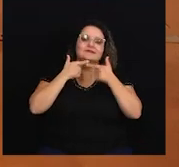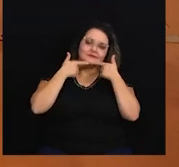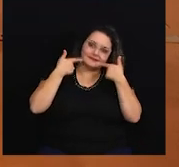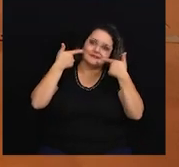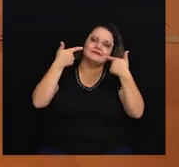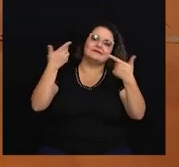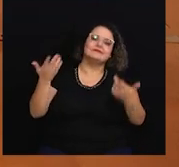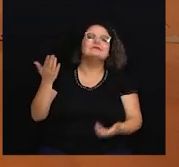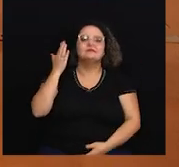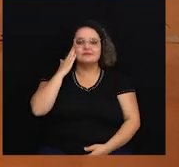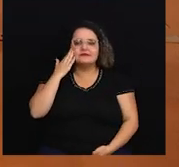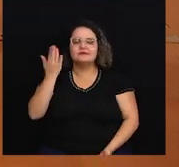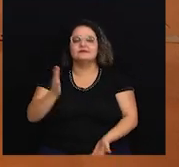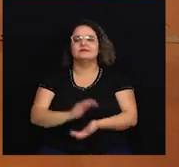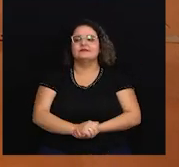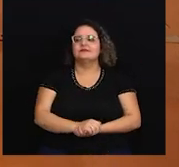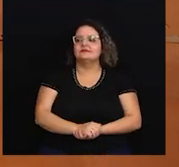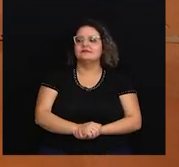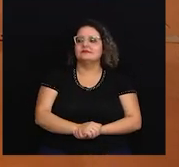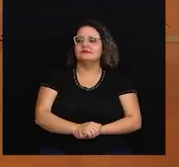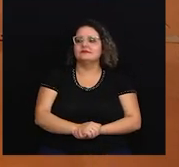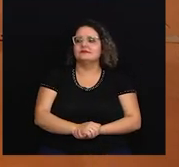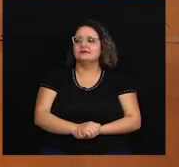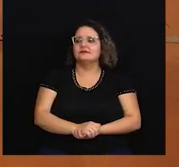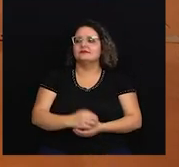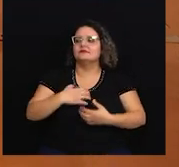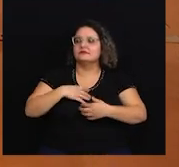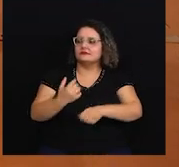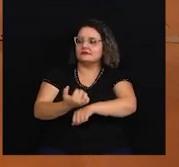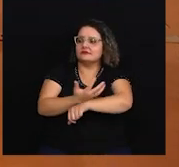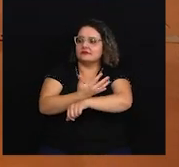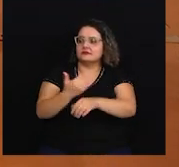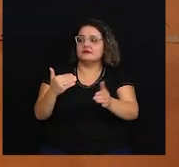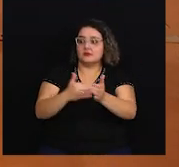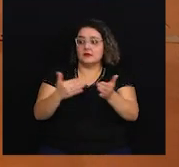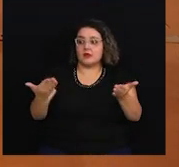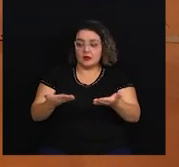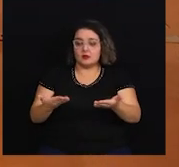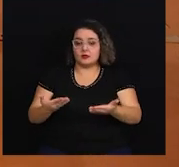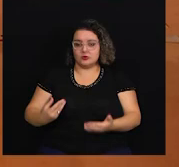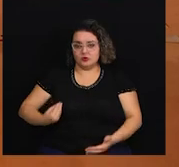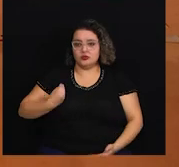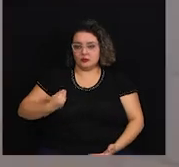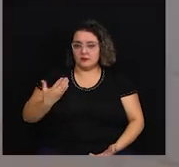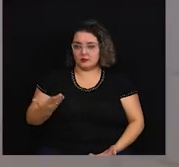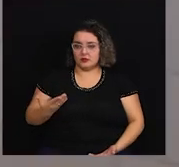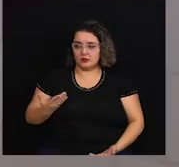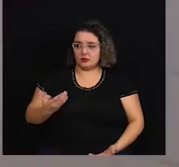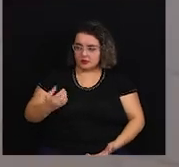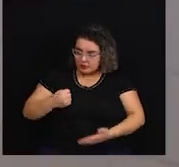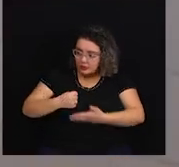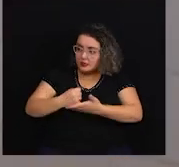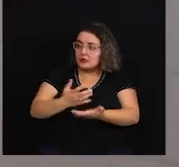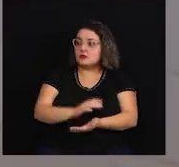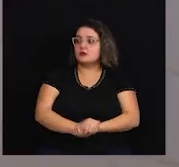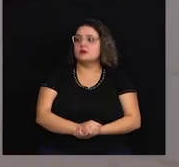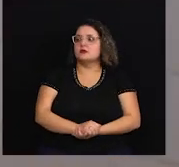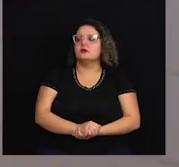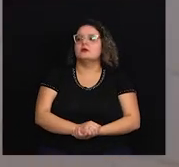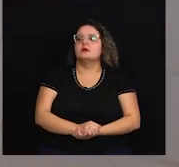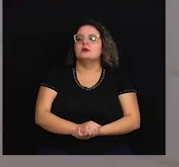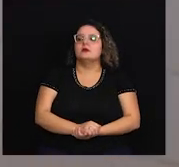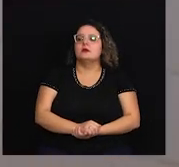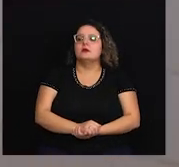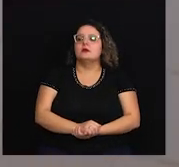entendeu já o que estão achando até hoje né isso que você passou aí e é isso que você leva é Carol eu vi